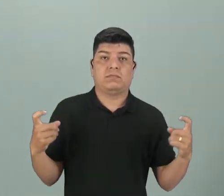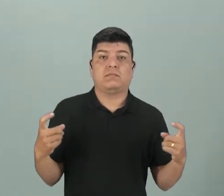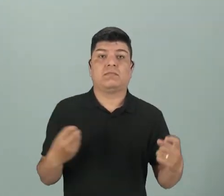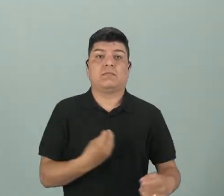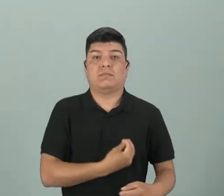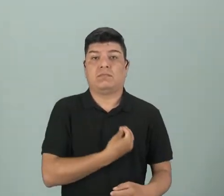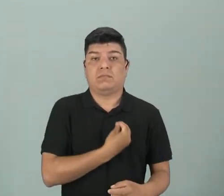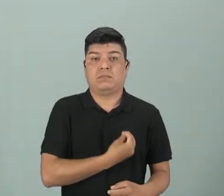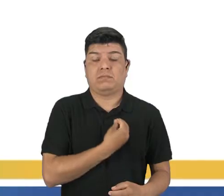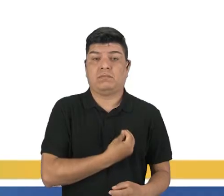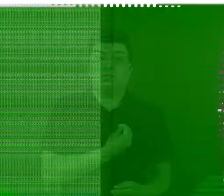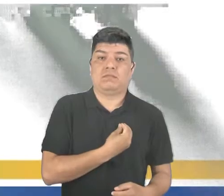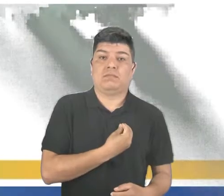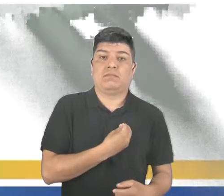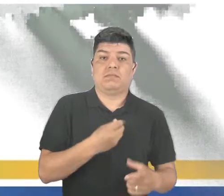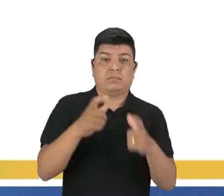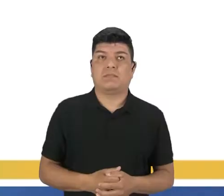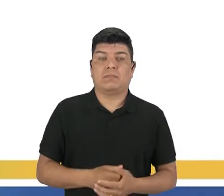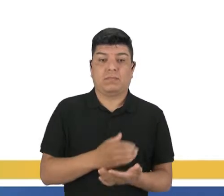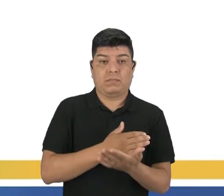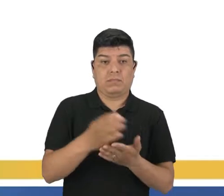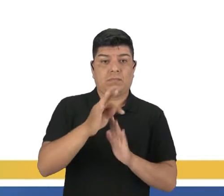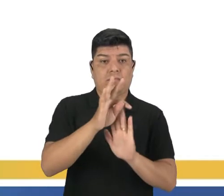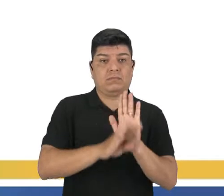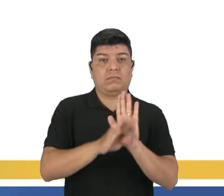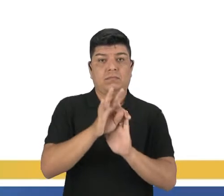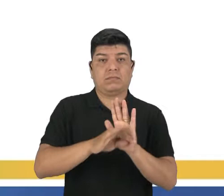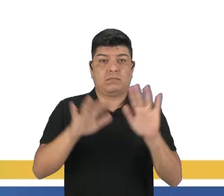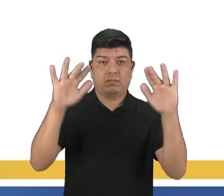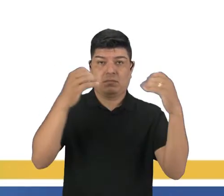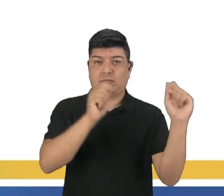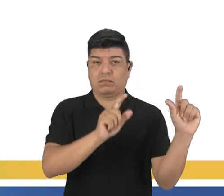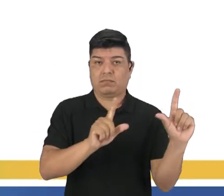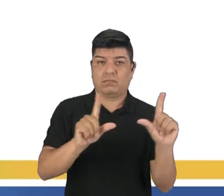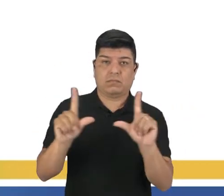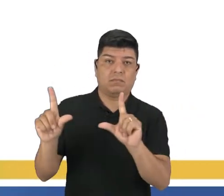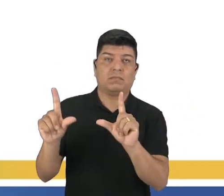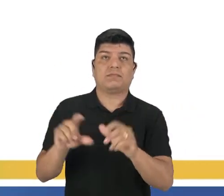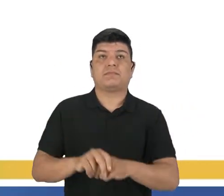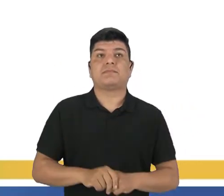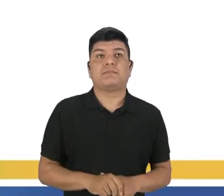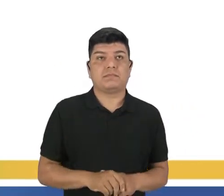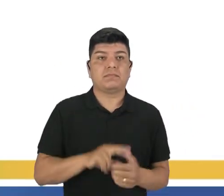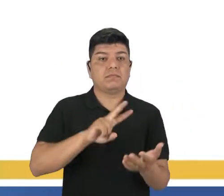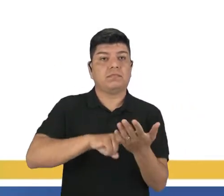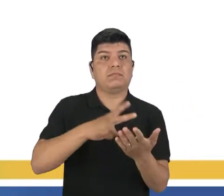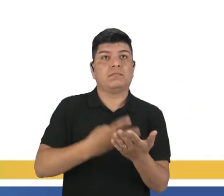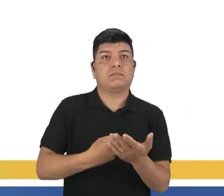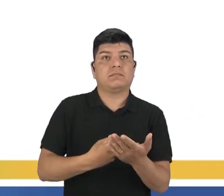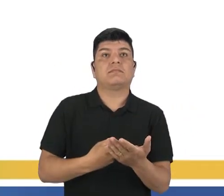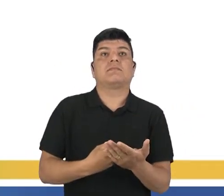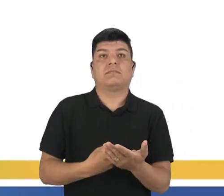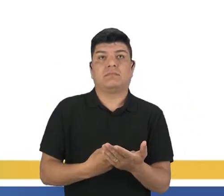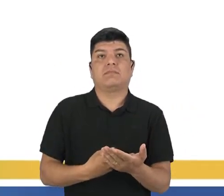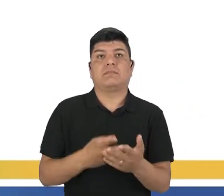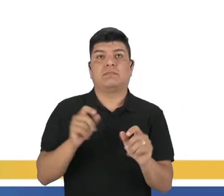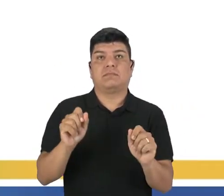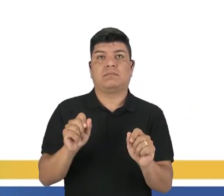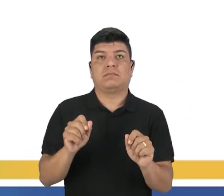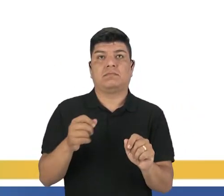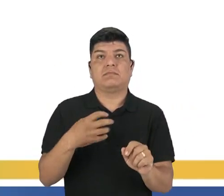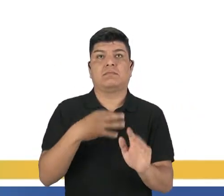lá? Começando pelo texto, acompanhe comigo no slide. A